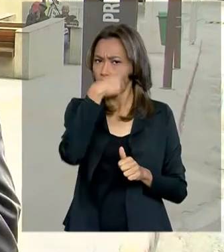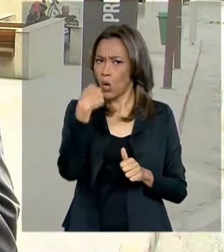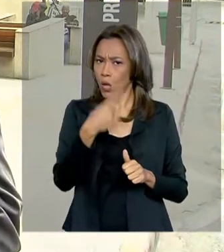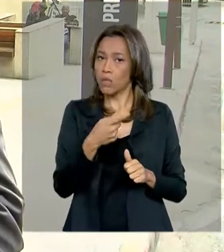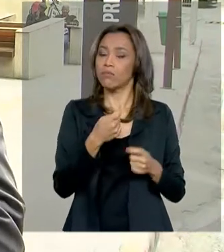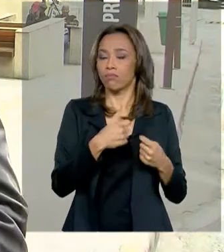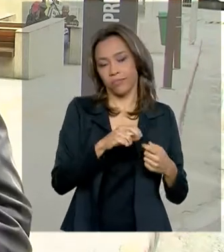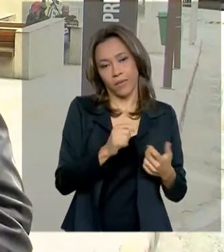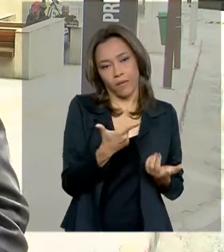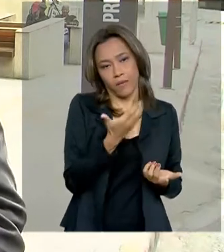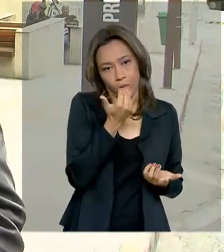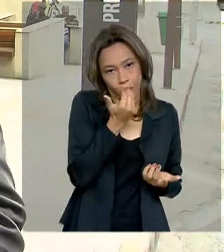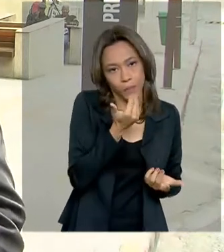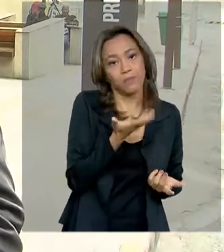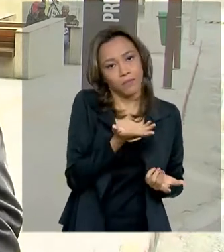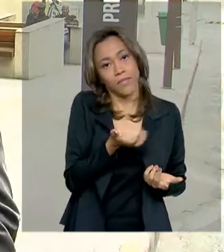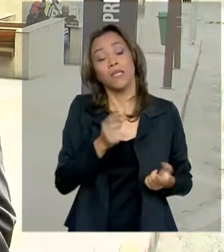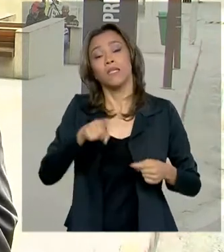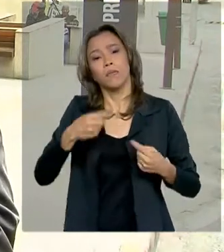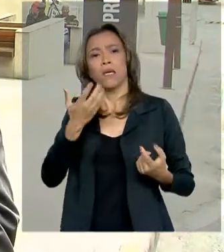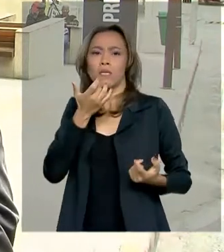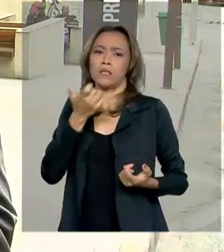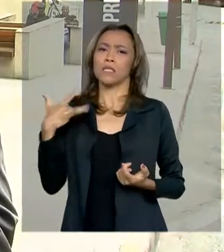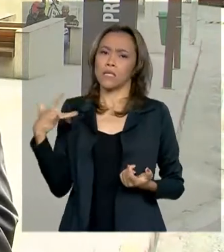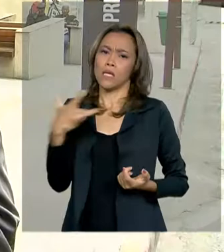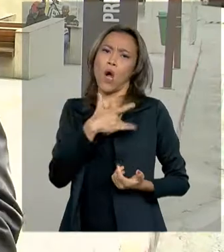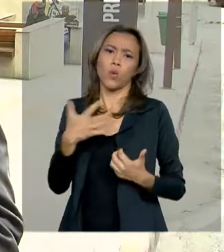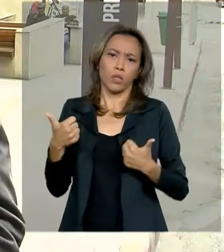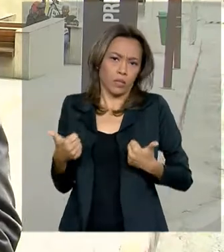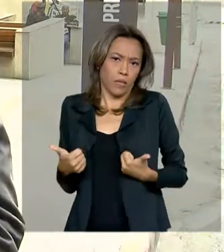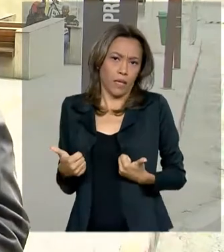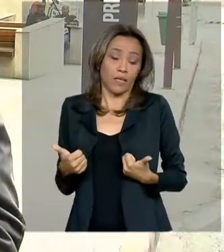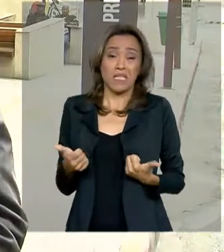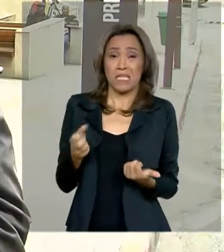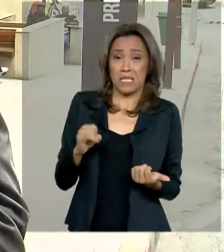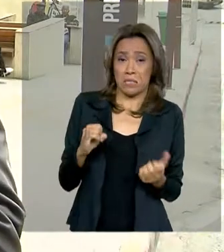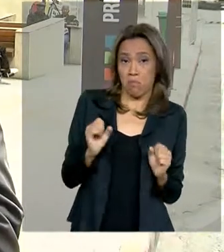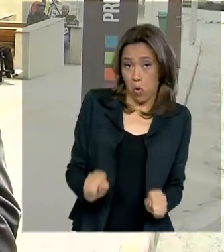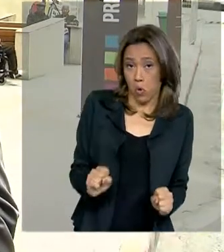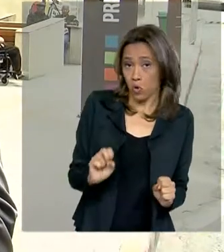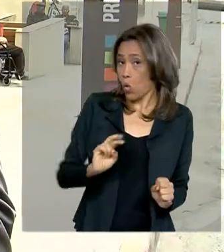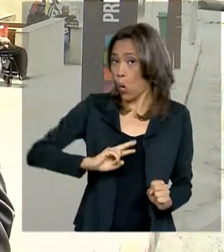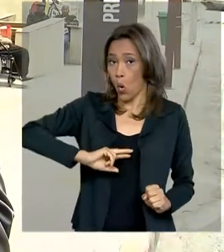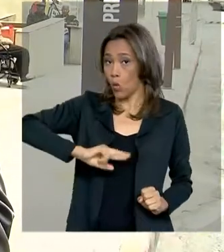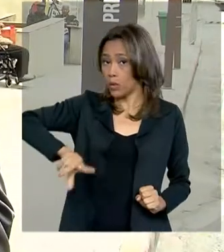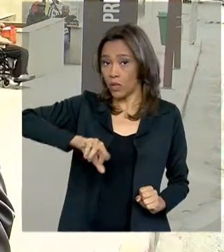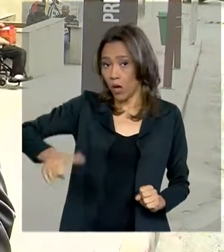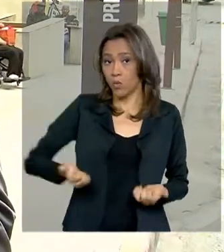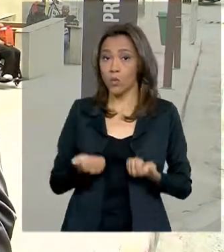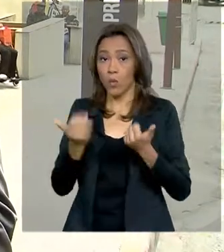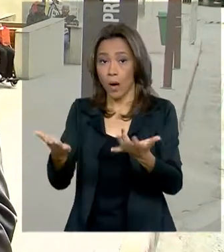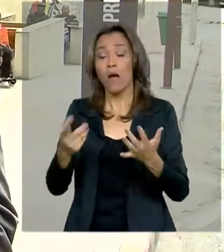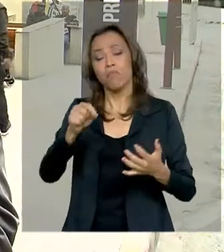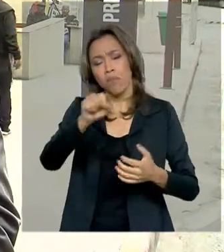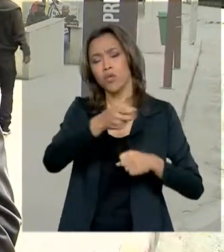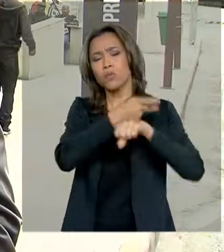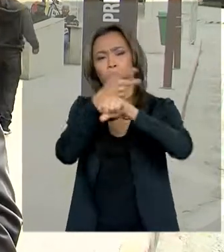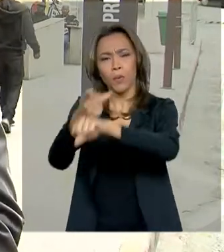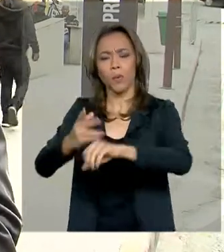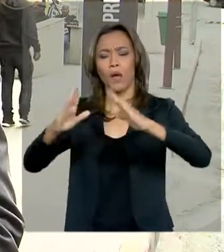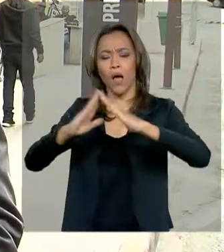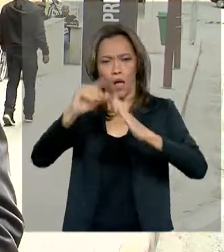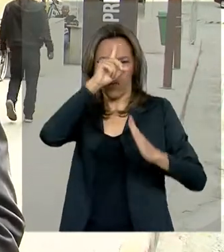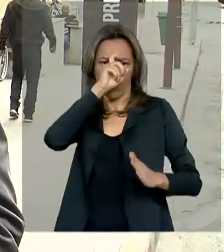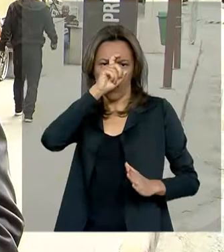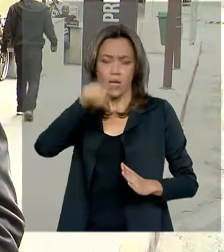e, é claro, ter boas condições de saúde. Para saber se pode ou não doar, basta comparecer a esse hemocentro que o pessoal faz a triagem